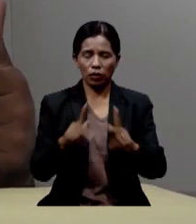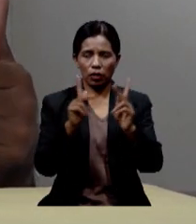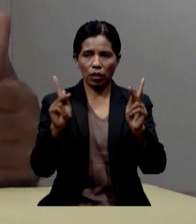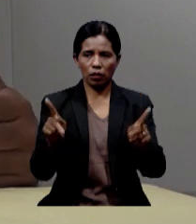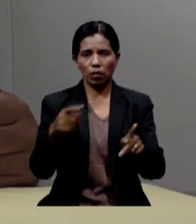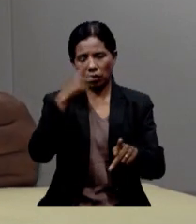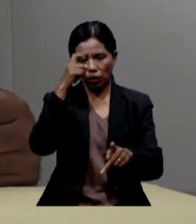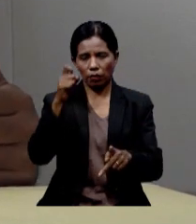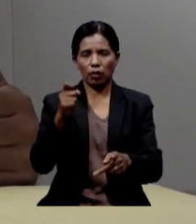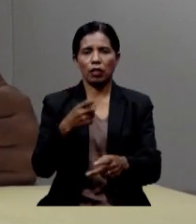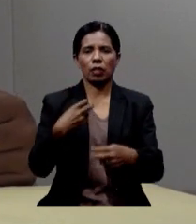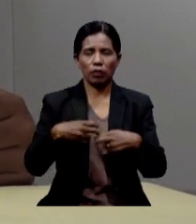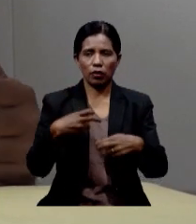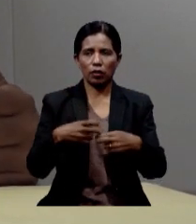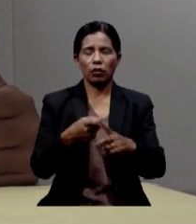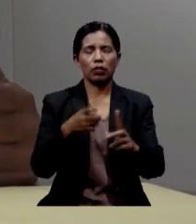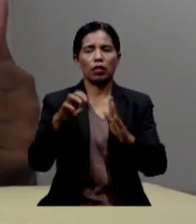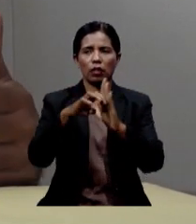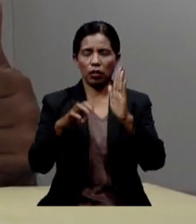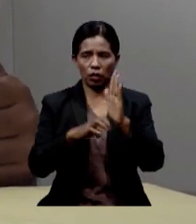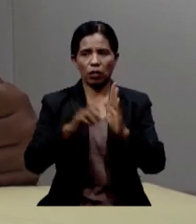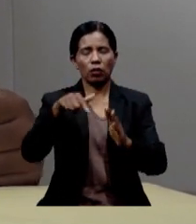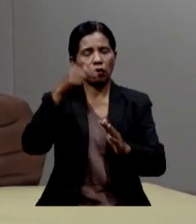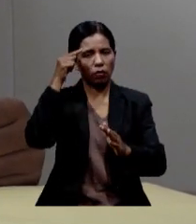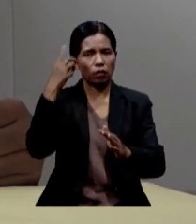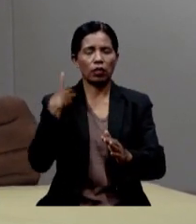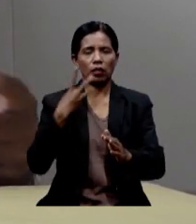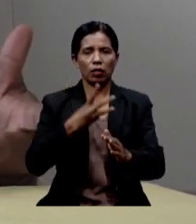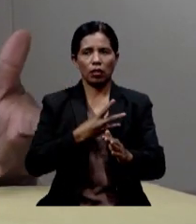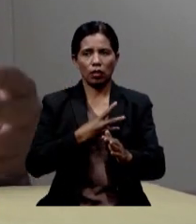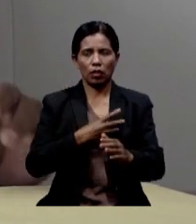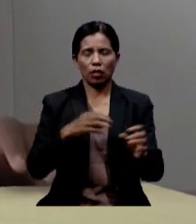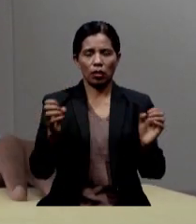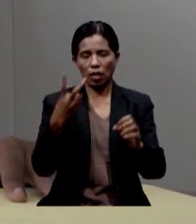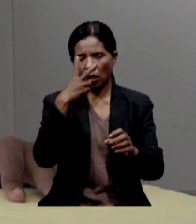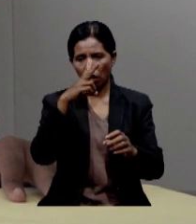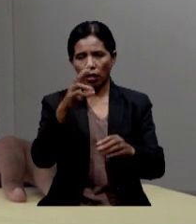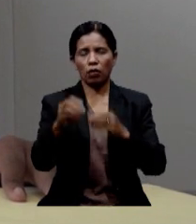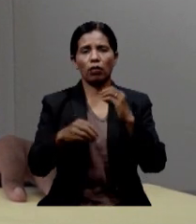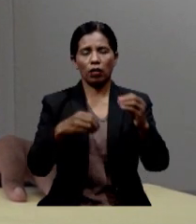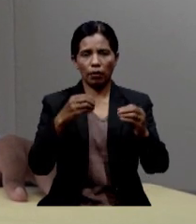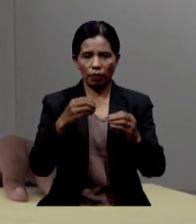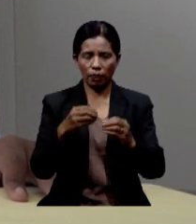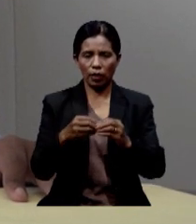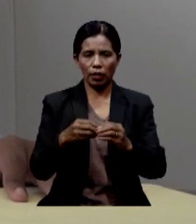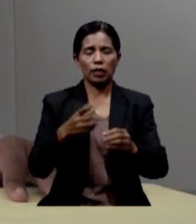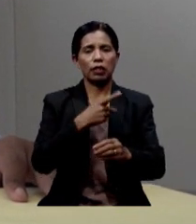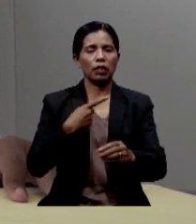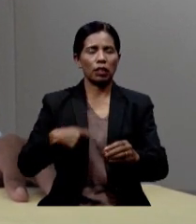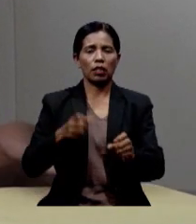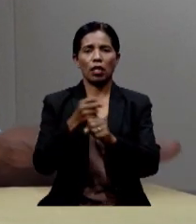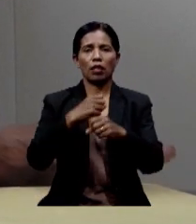usi Ita estado, ita governo, lili e direção de ane, lá com o controle máximo, ou ne